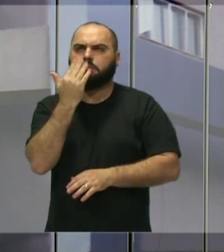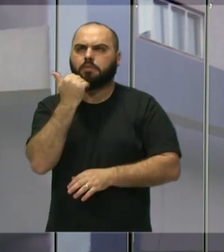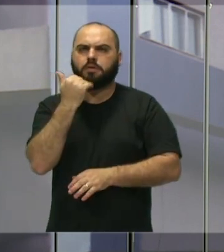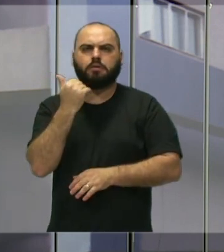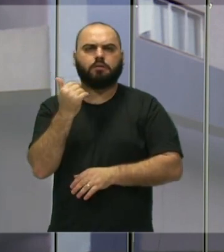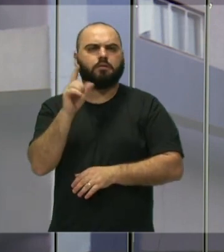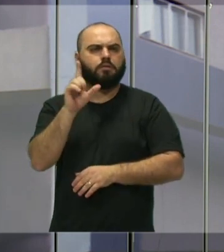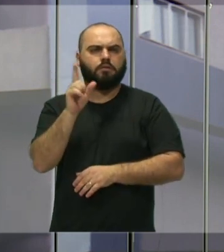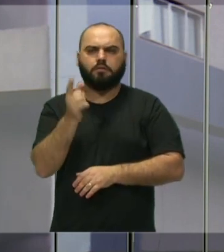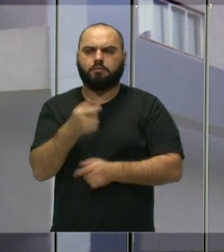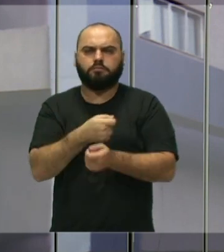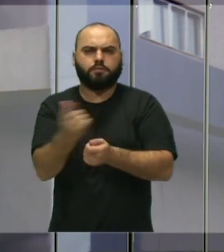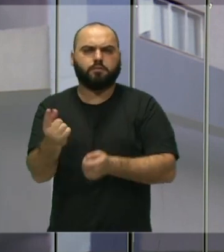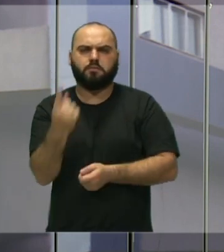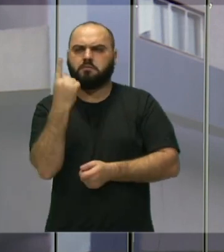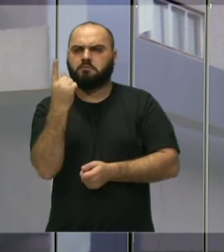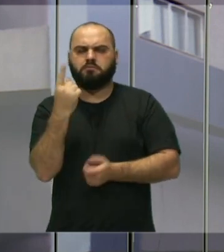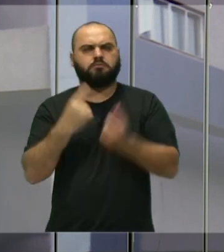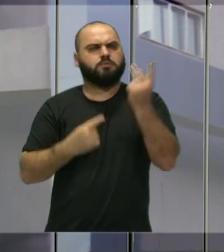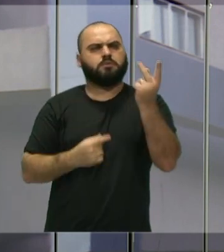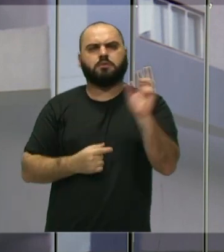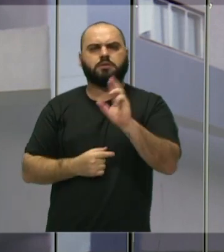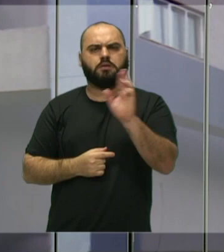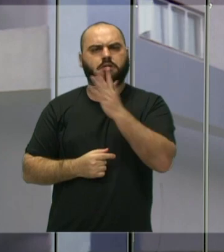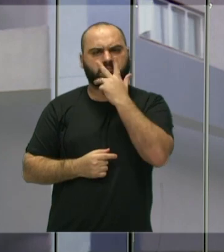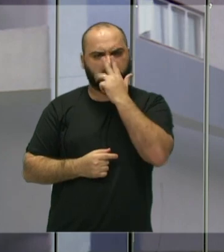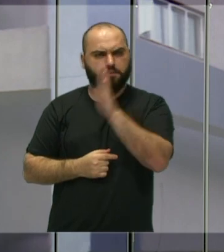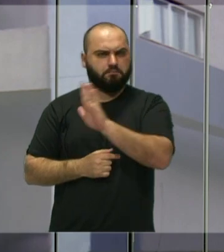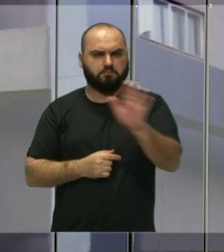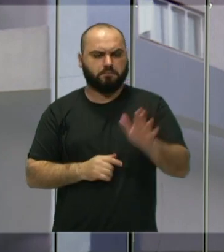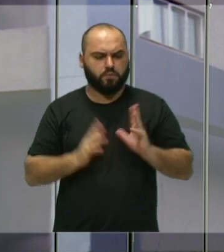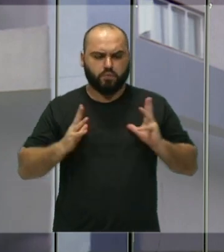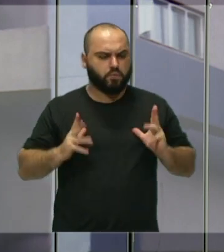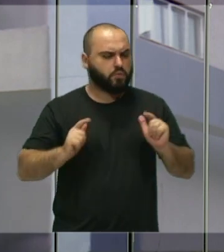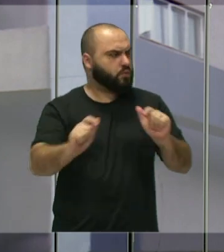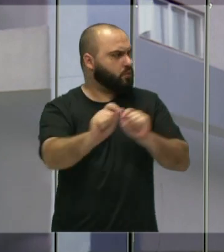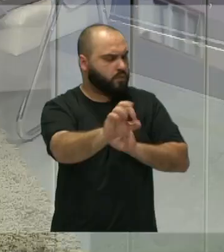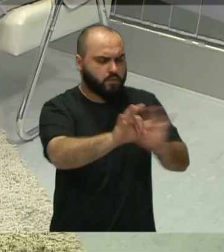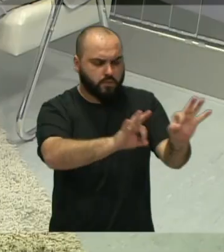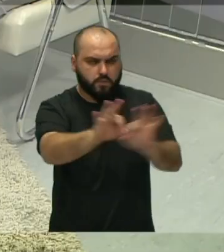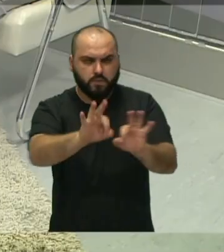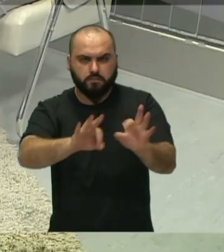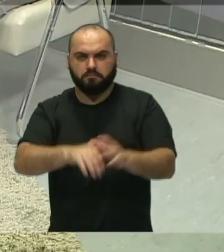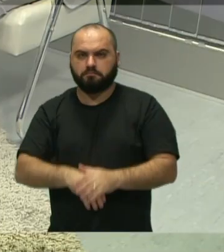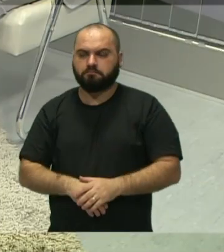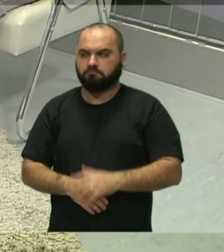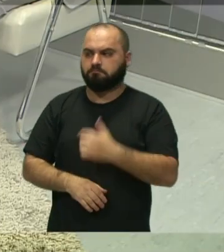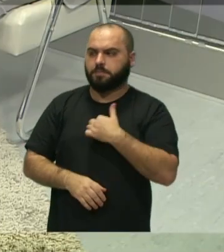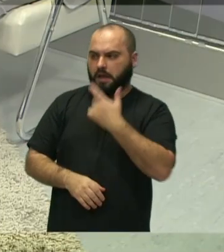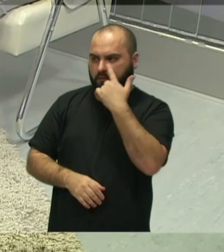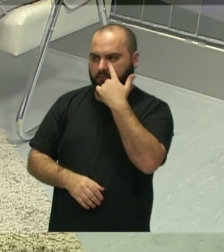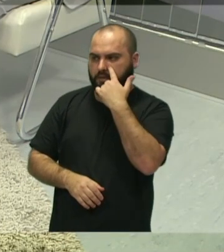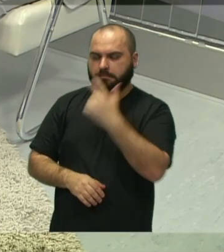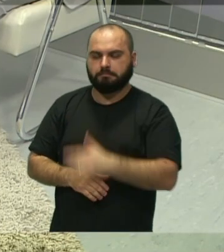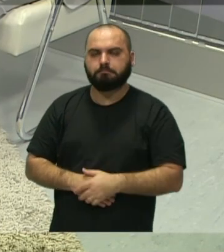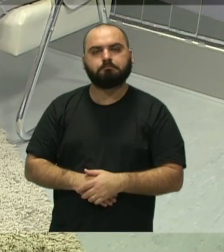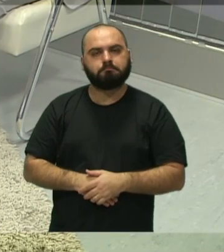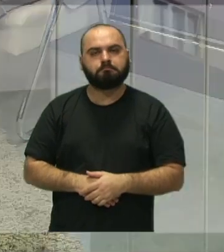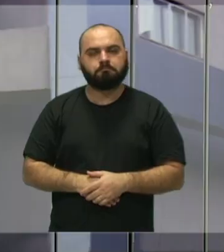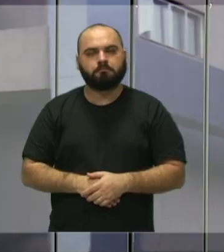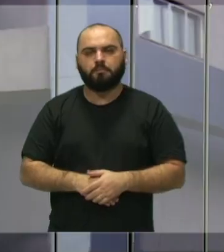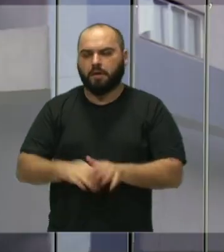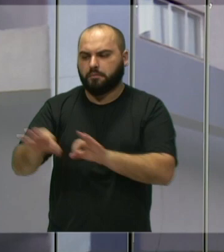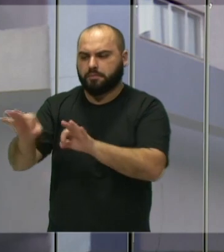super em conta, R$1, R$2, enfim. Estava tudo pronto. A gente acompanhou ele em alguns momentos. Por questões